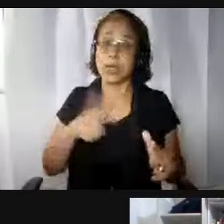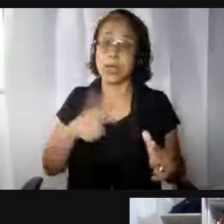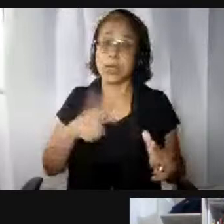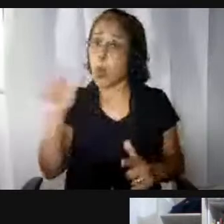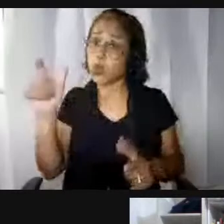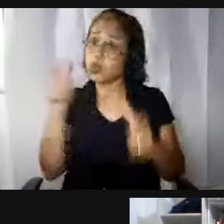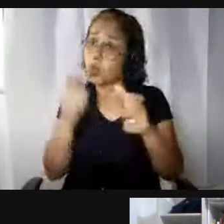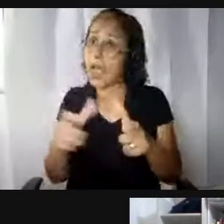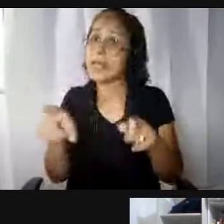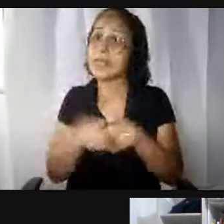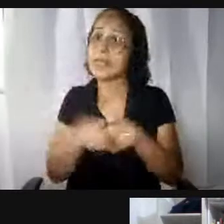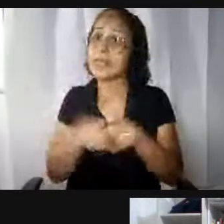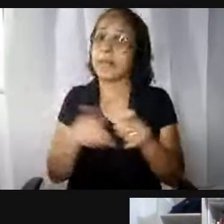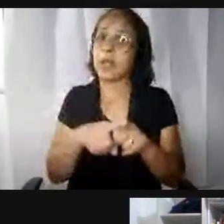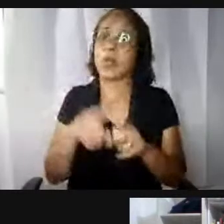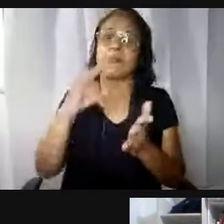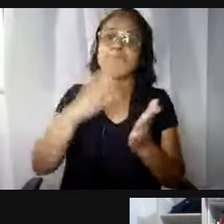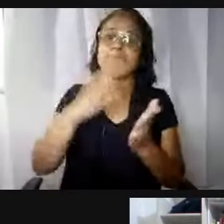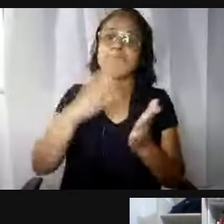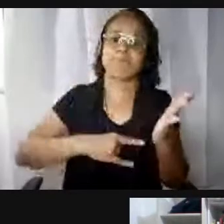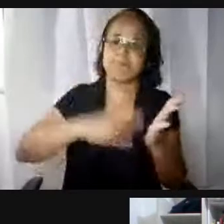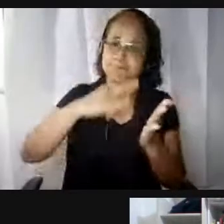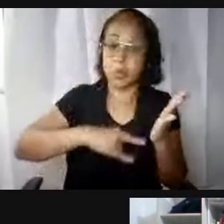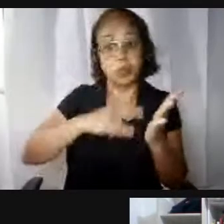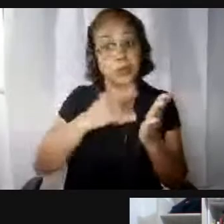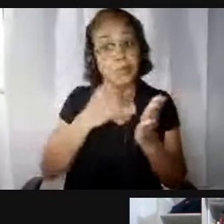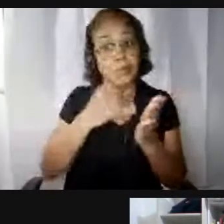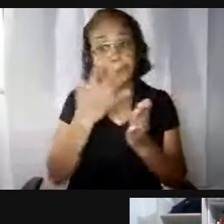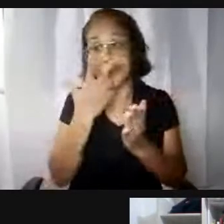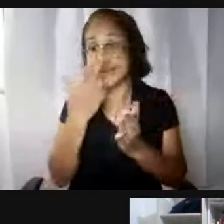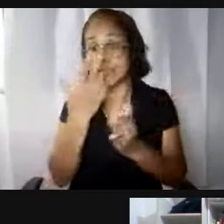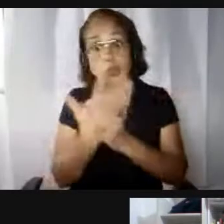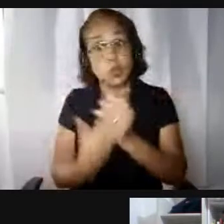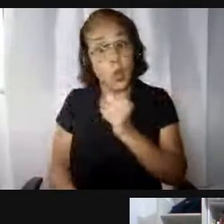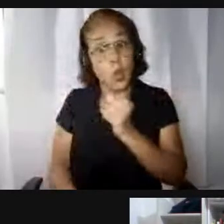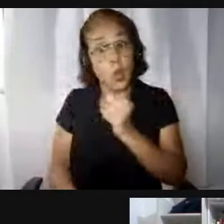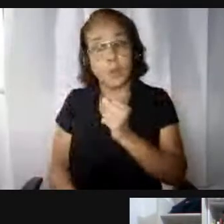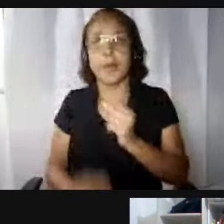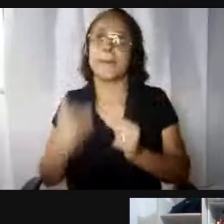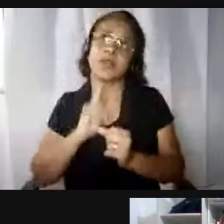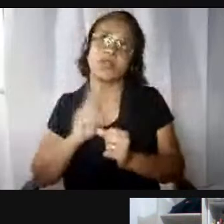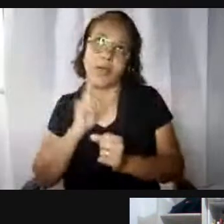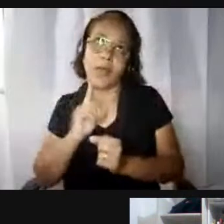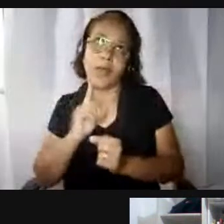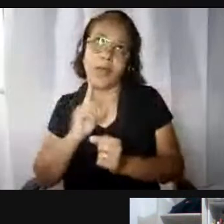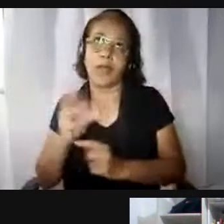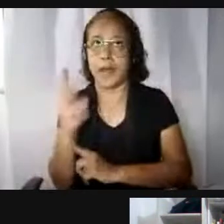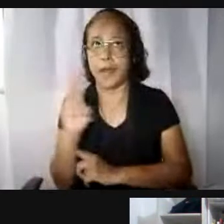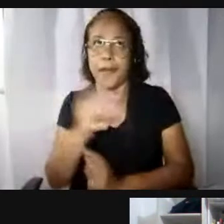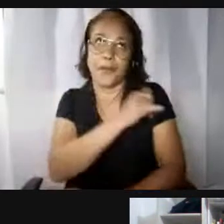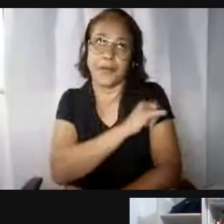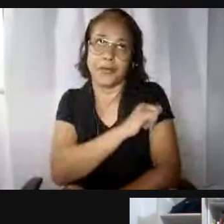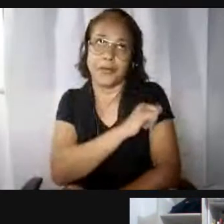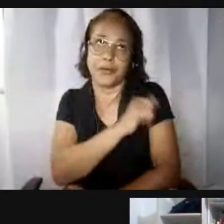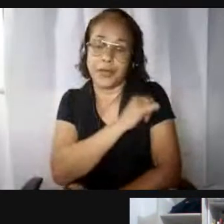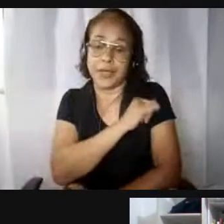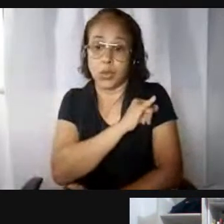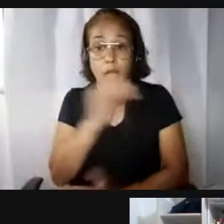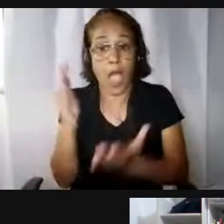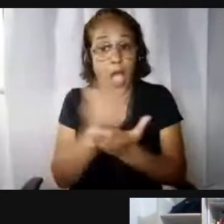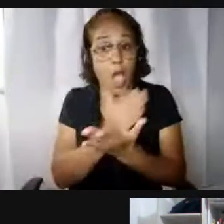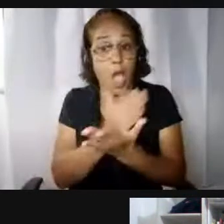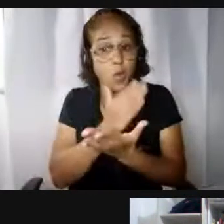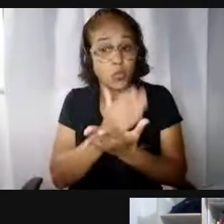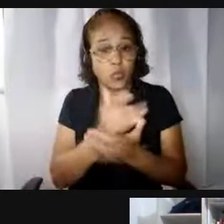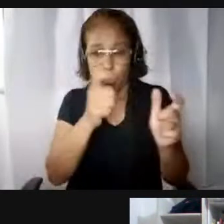listas de matrícula existem em São Paulo, Minas Gerais, Maranhão, Rio de Janeiro. Então, em alguns lugares as pessoas conseguem usar.